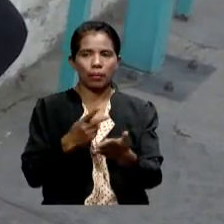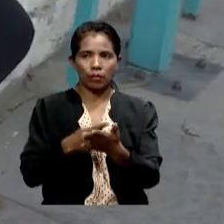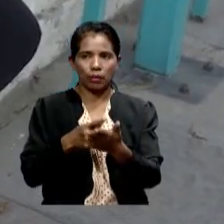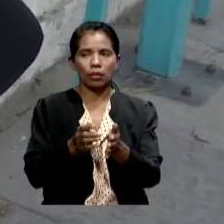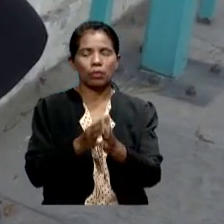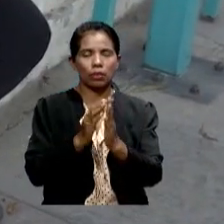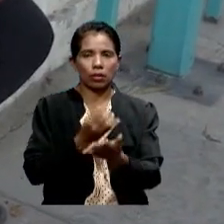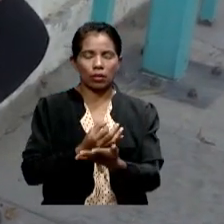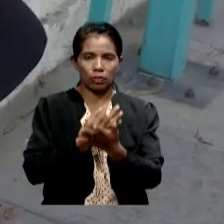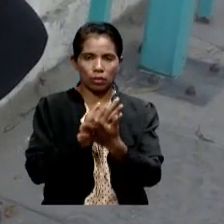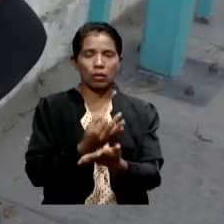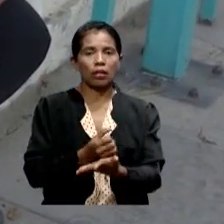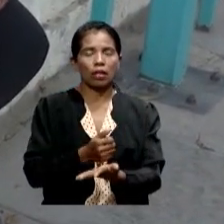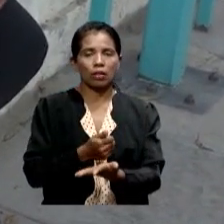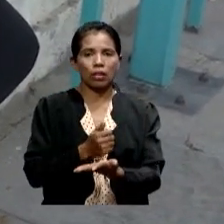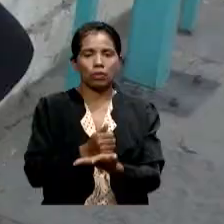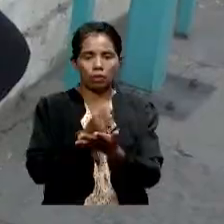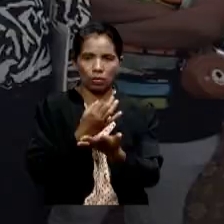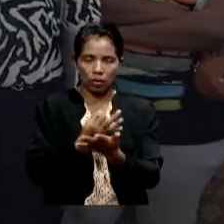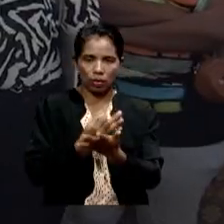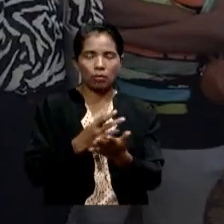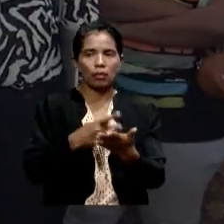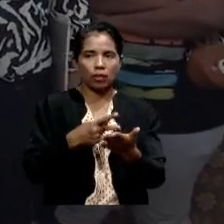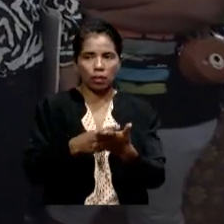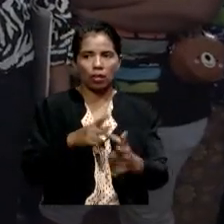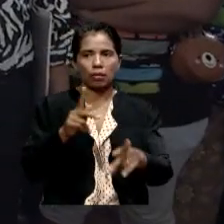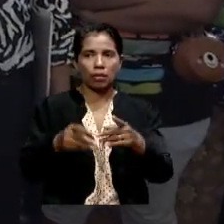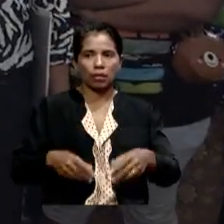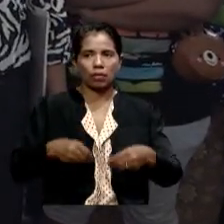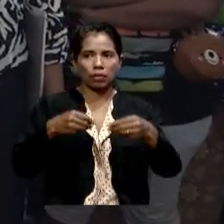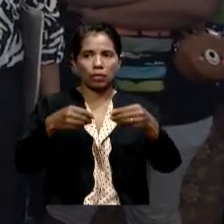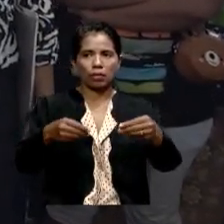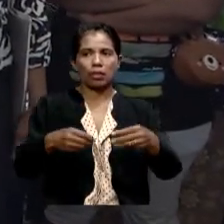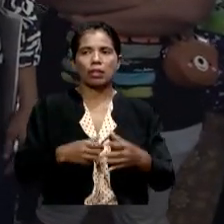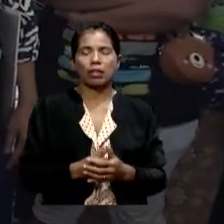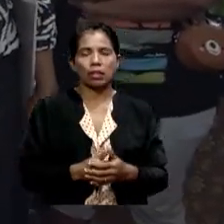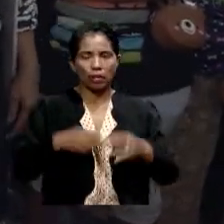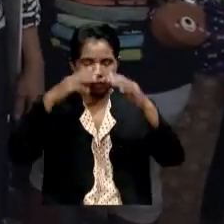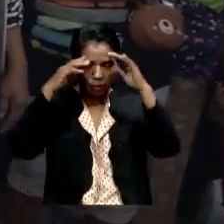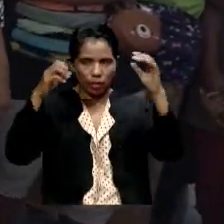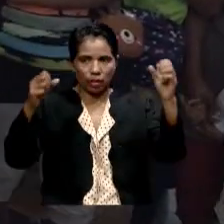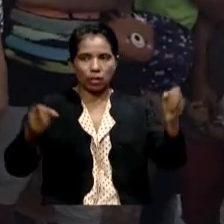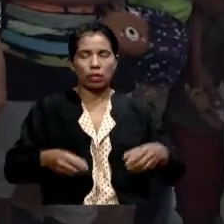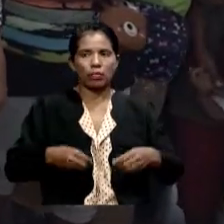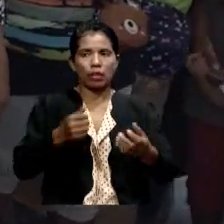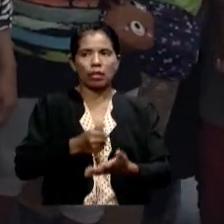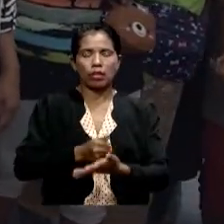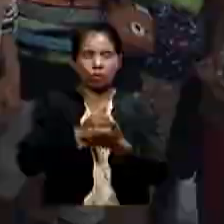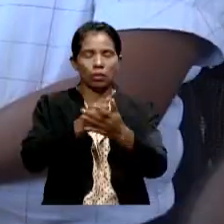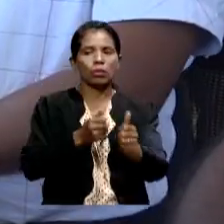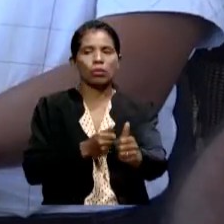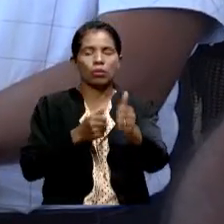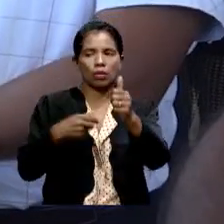apoio financeiro. Proposta Sirnebe, Sidadaun Sira submete baiha Palacio Presidencial, Presidente República Seifo apoio Twirkbit